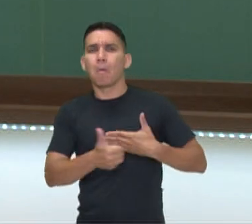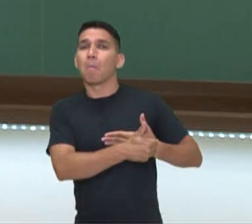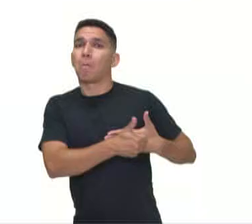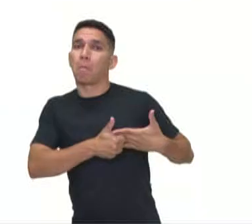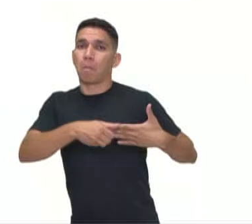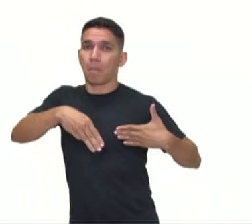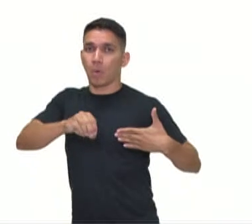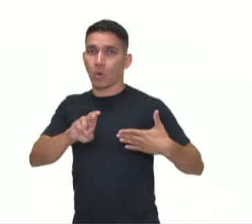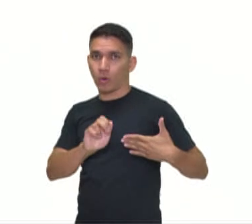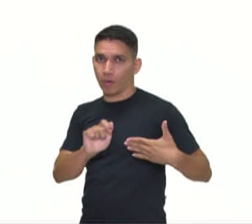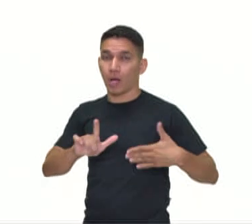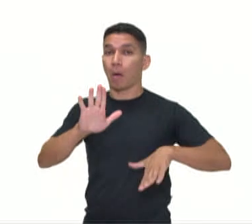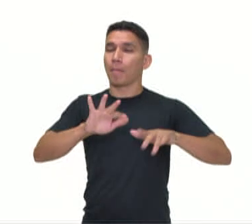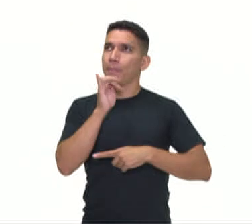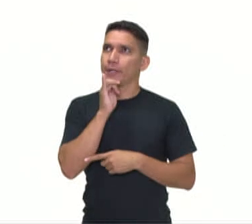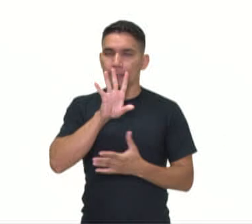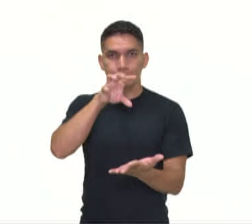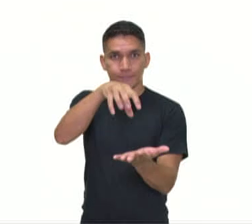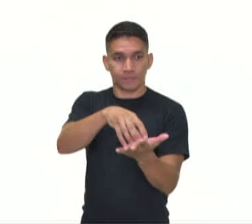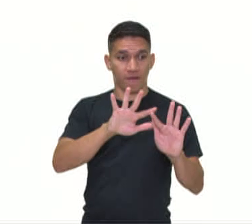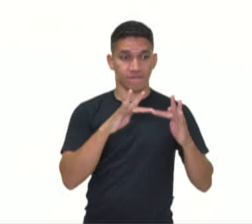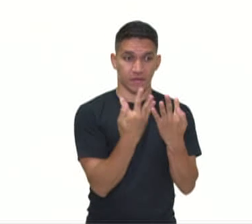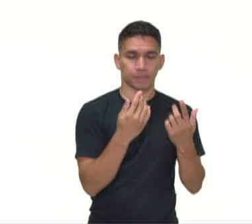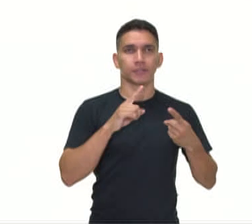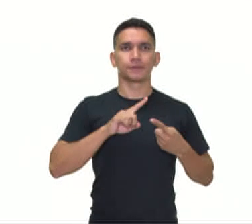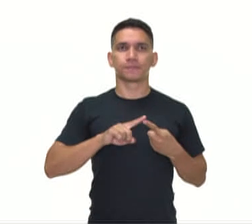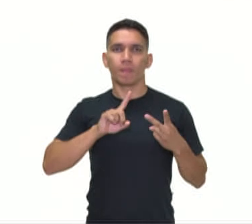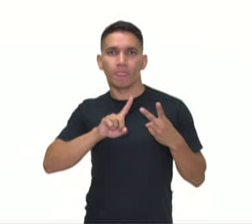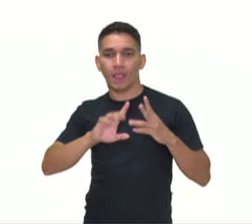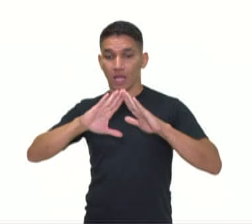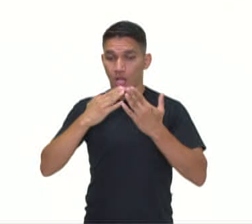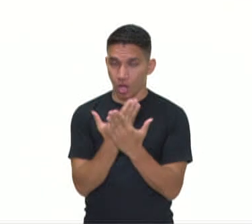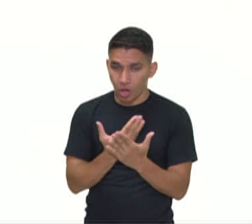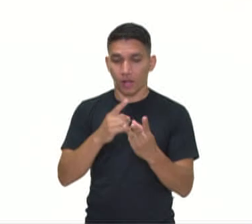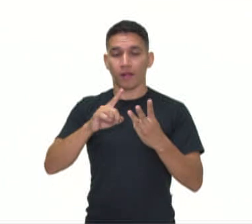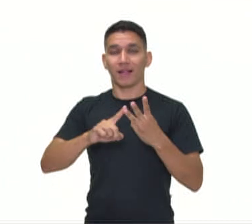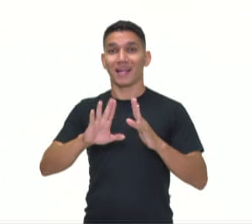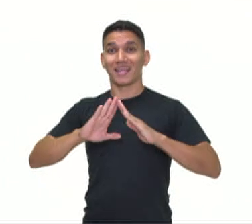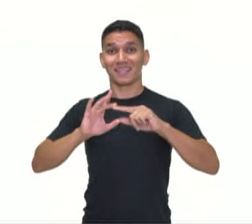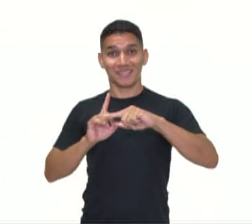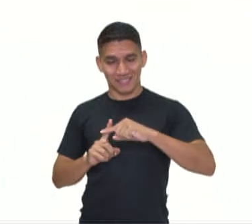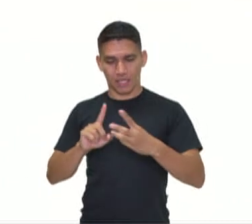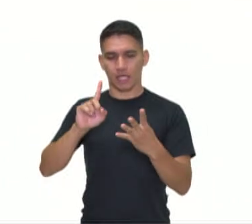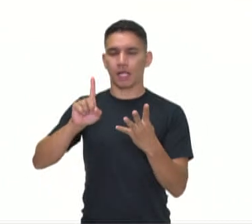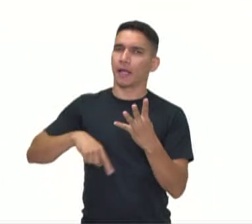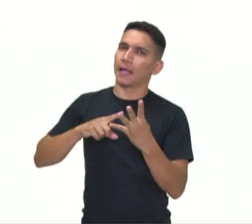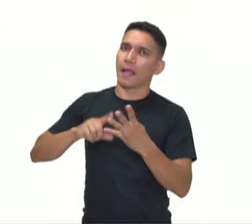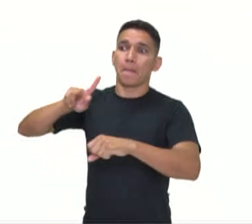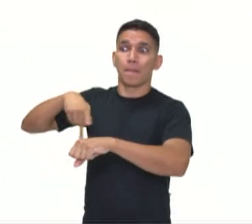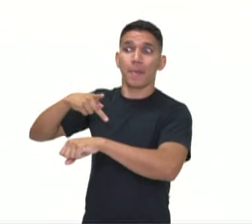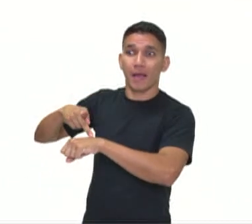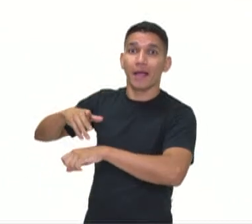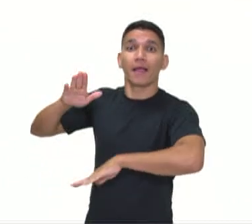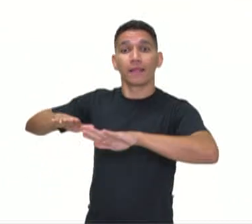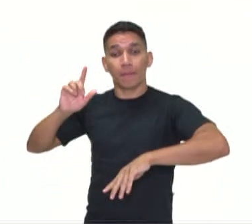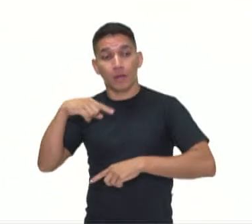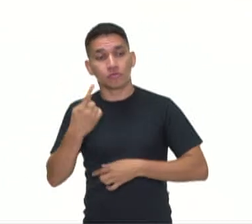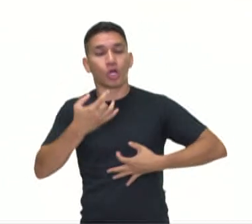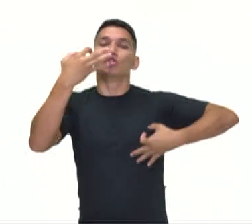como a família, a escola, a igreja, a nação estão na base dos nossos